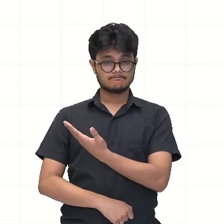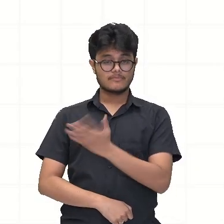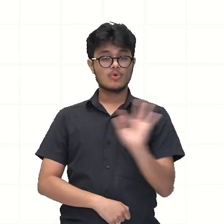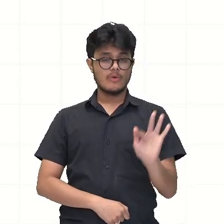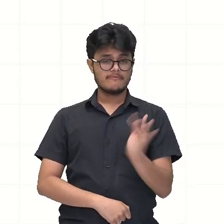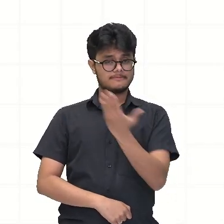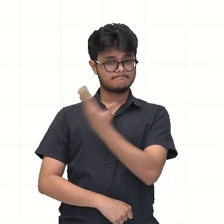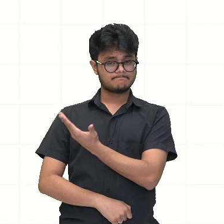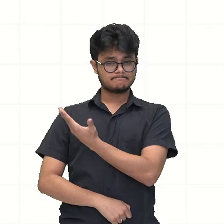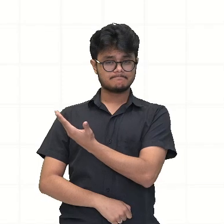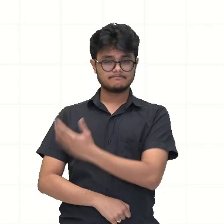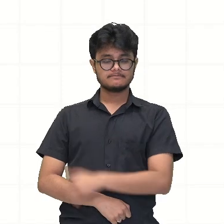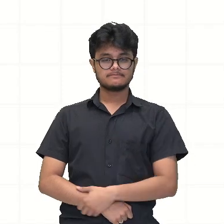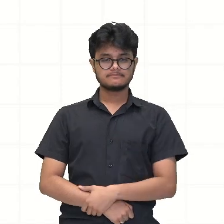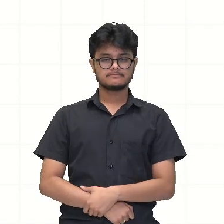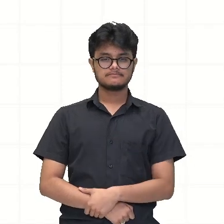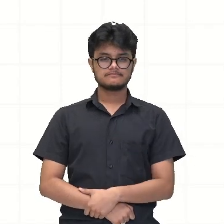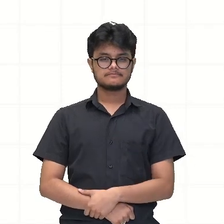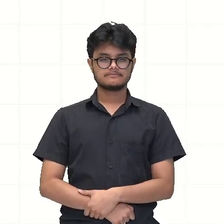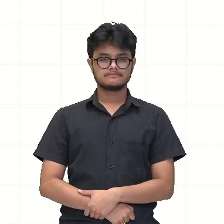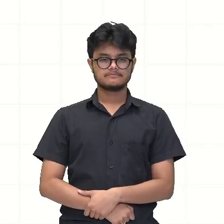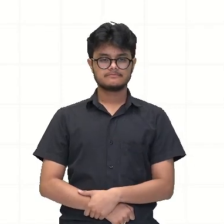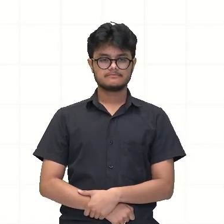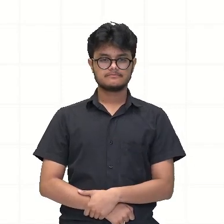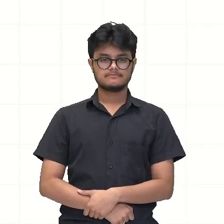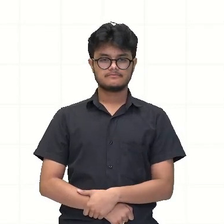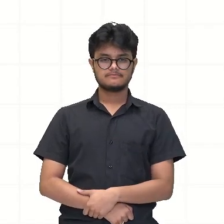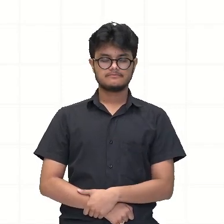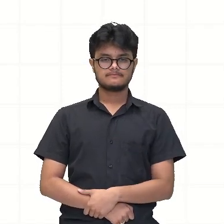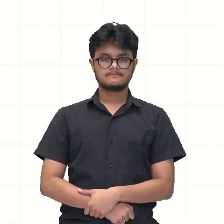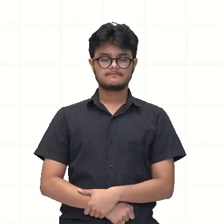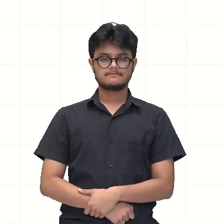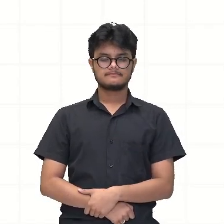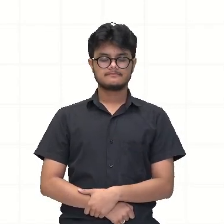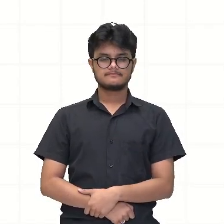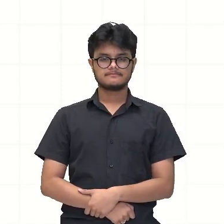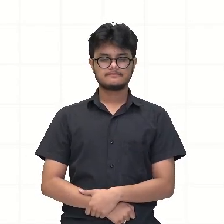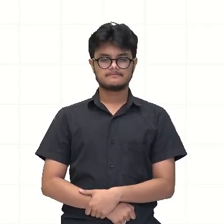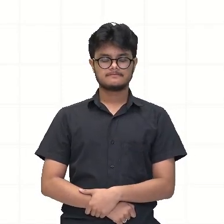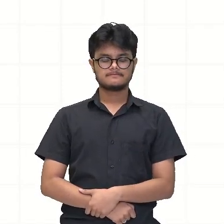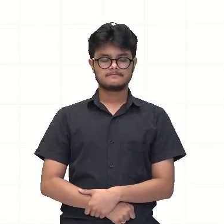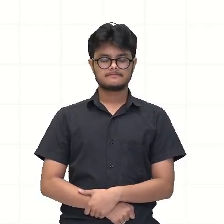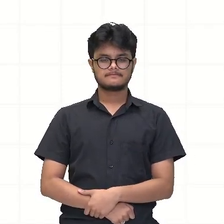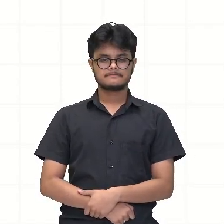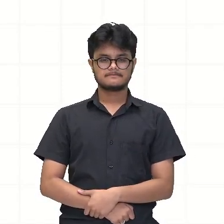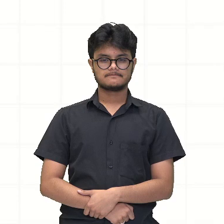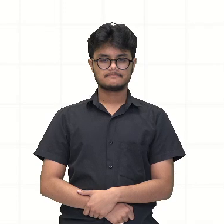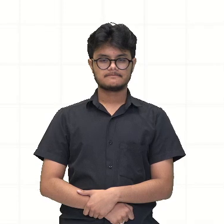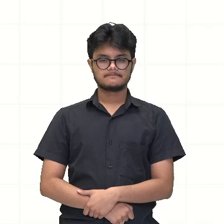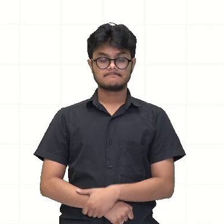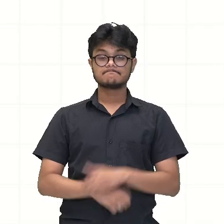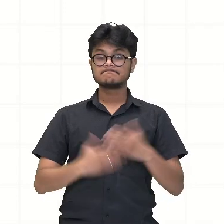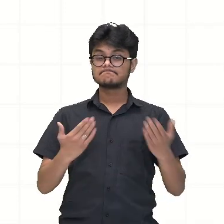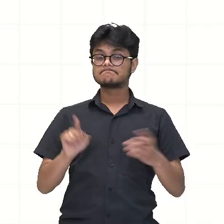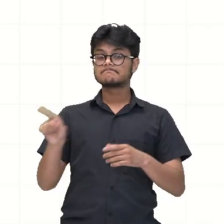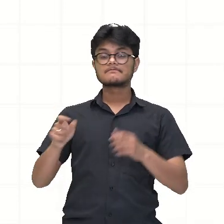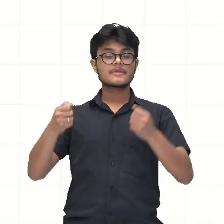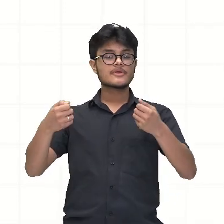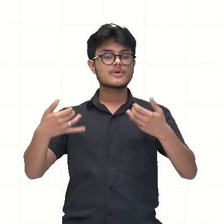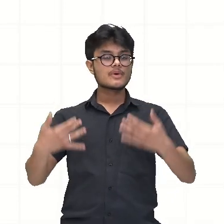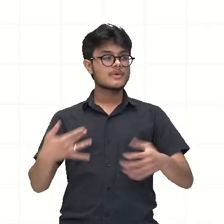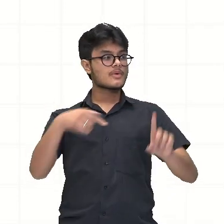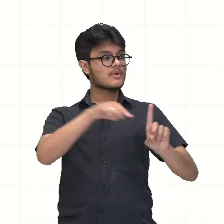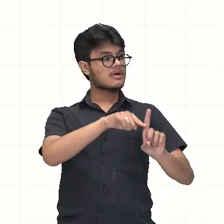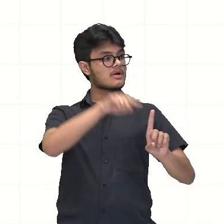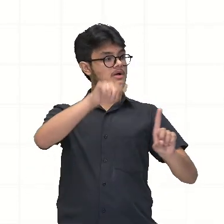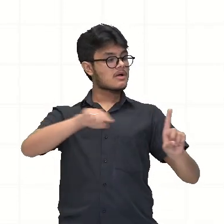b. A é coeficiente angular, b é coeficiente linear. Pronto. Aí ele está dizendo que esse gráfico